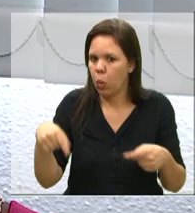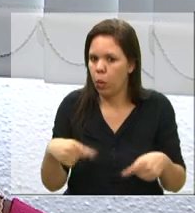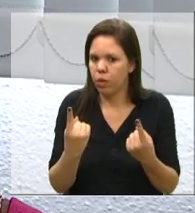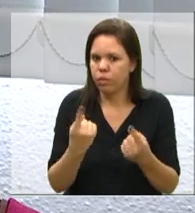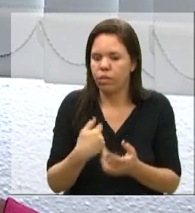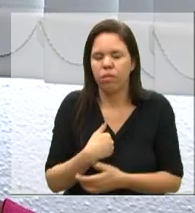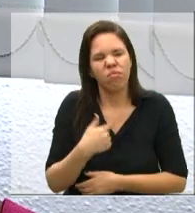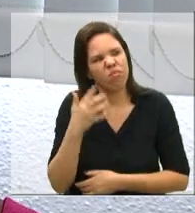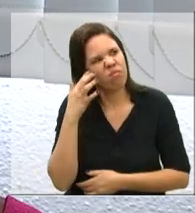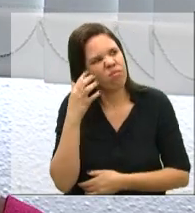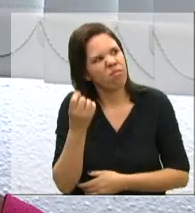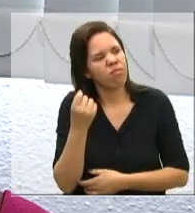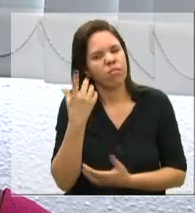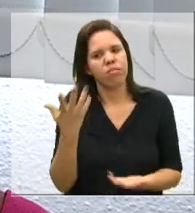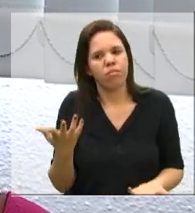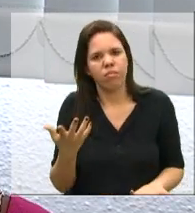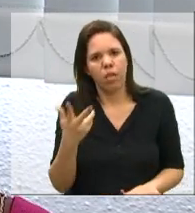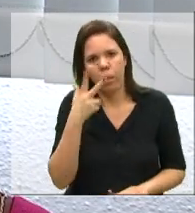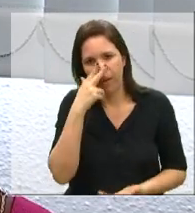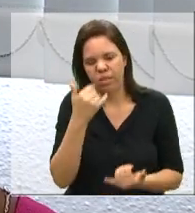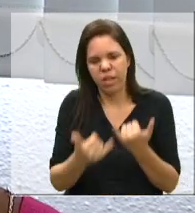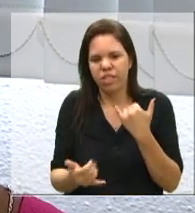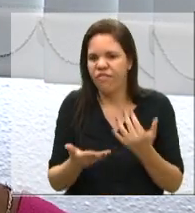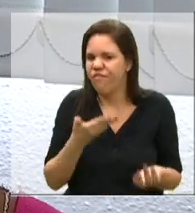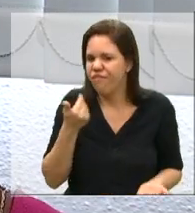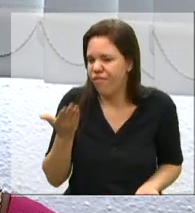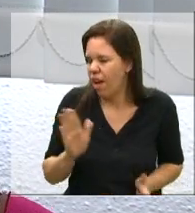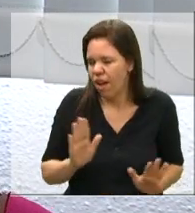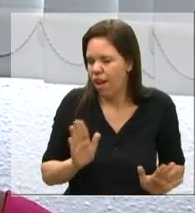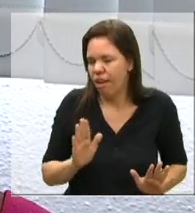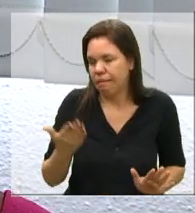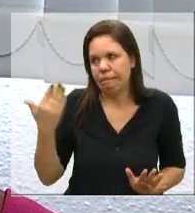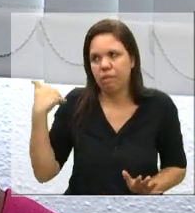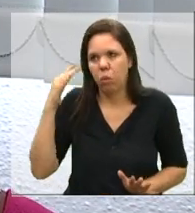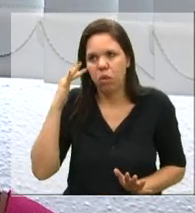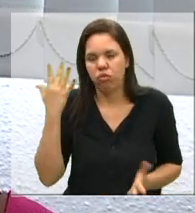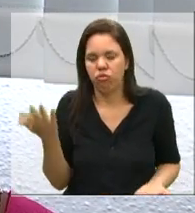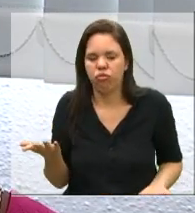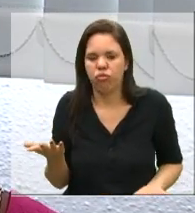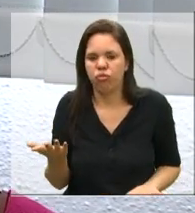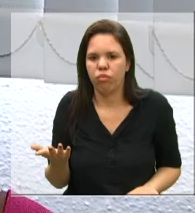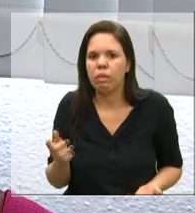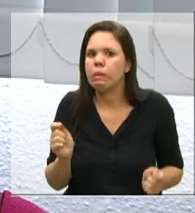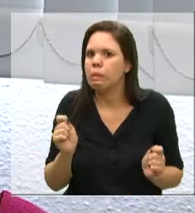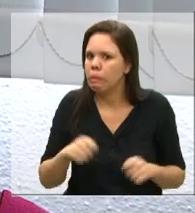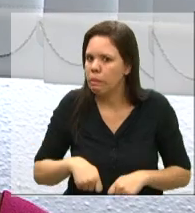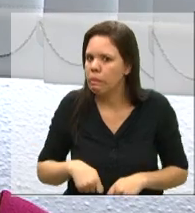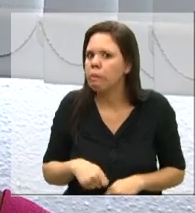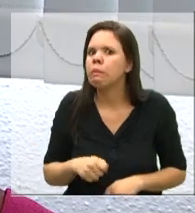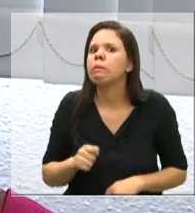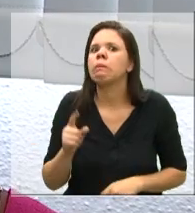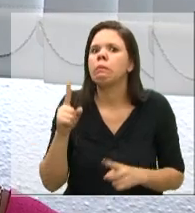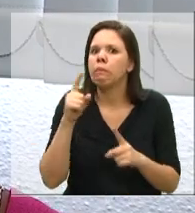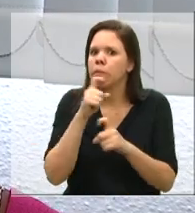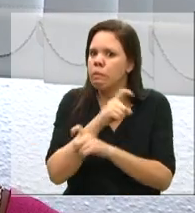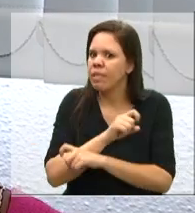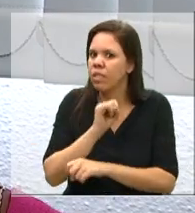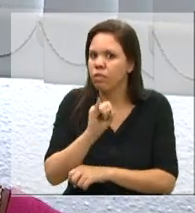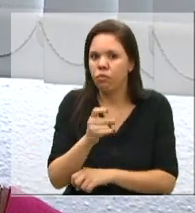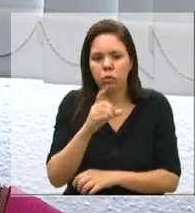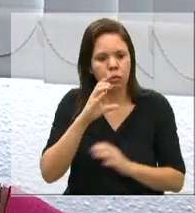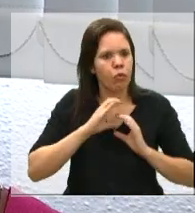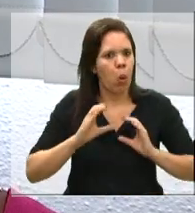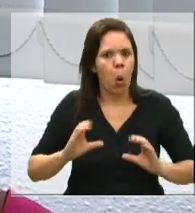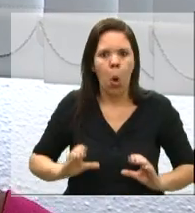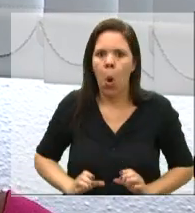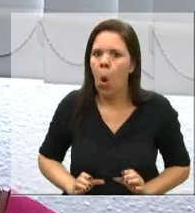Eu estranhei, eu achei assim que fosse mais fácil. E é bem puxado, e se você não se disciplinar